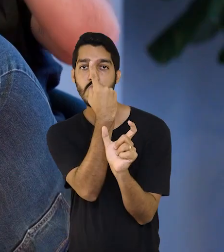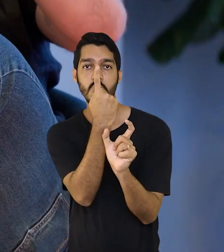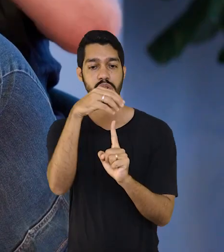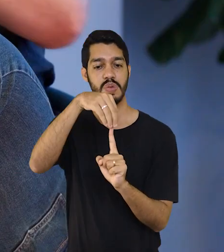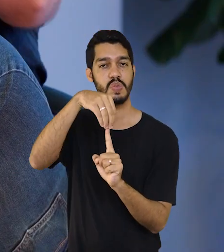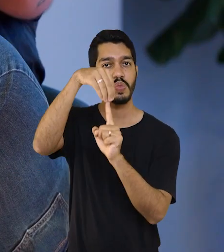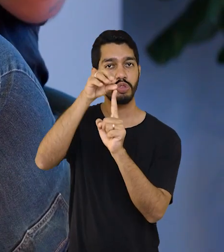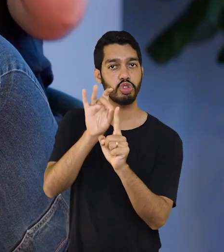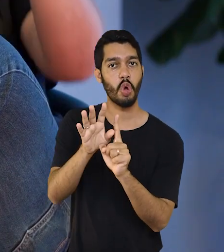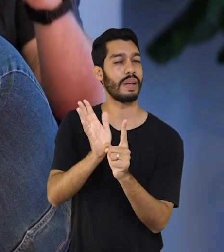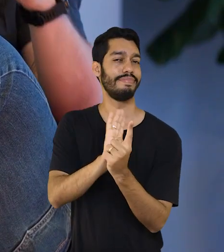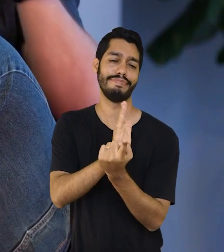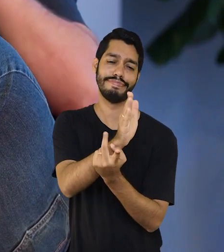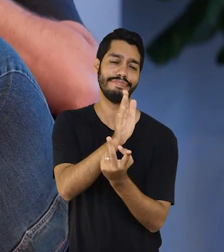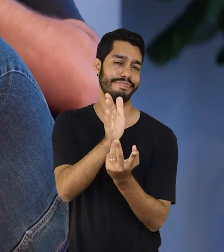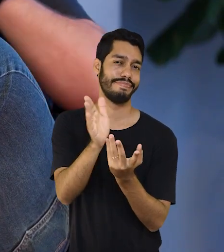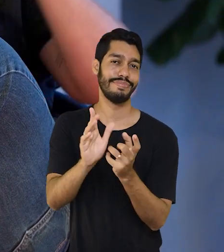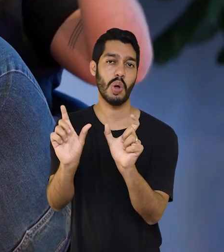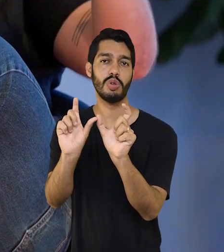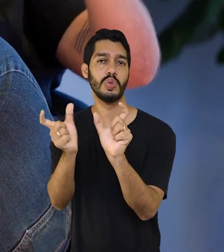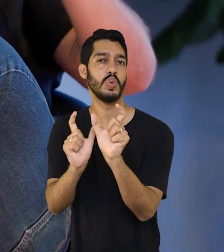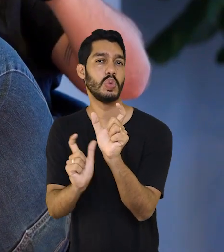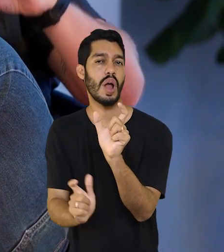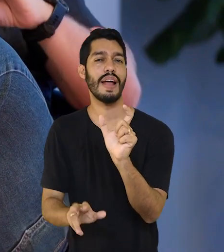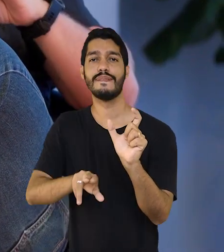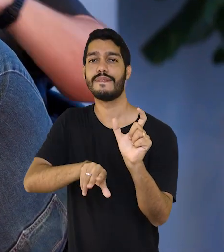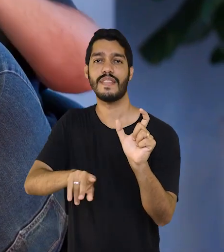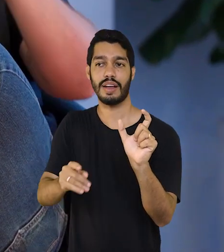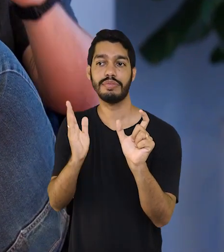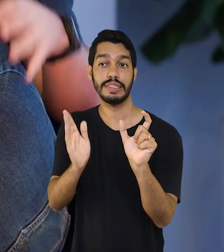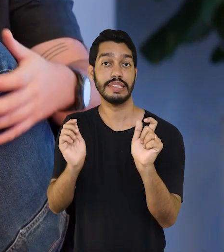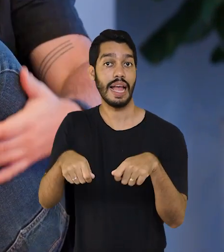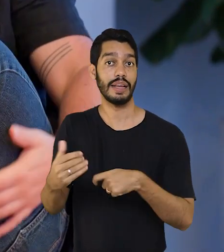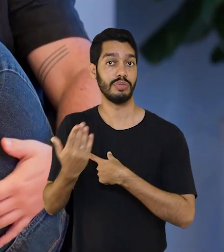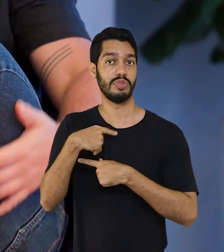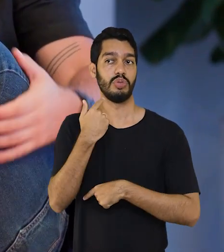existem diversos algoritmos que permite a gente entender diferentes componentes dessa